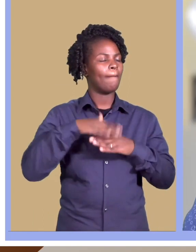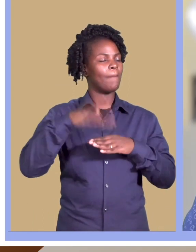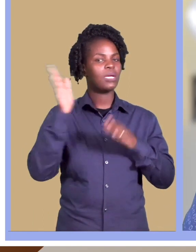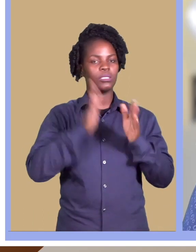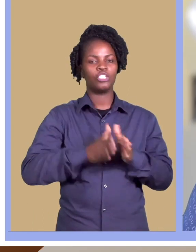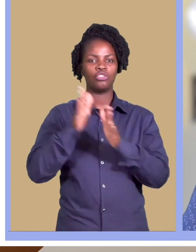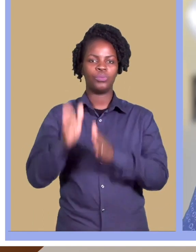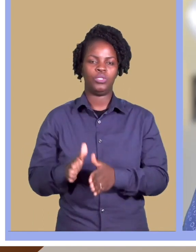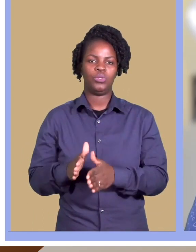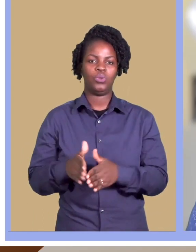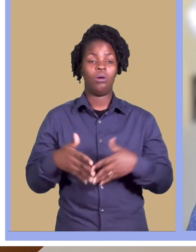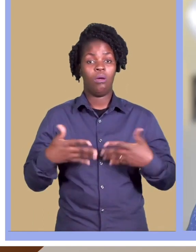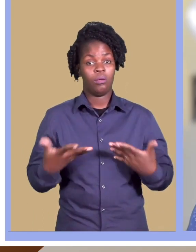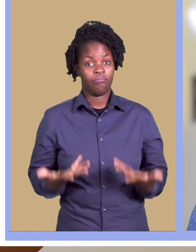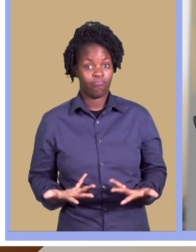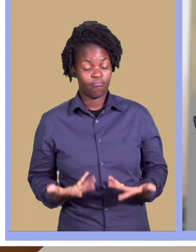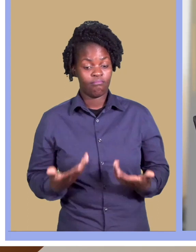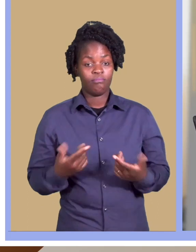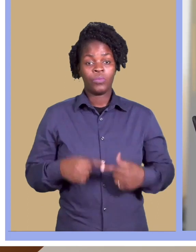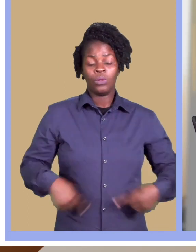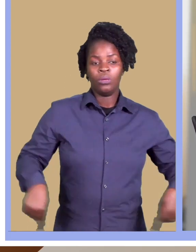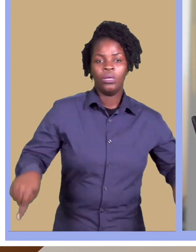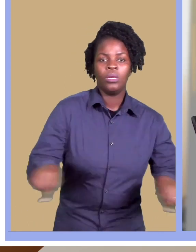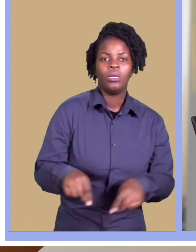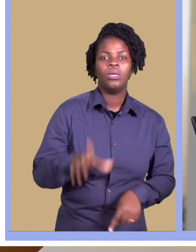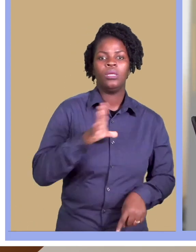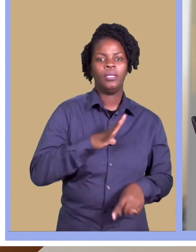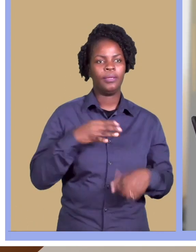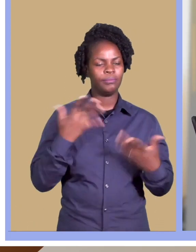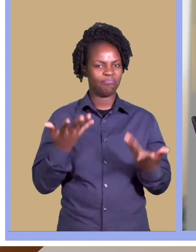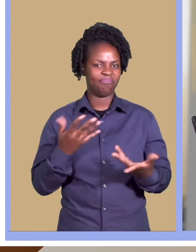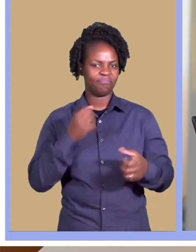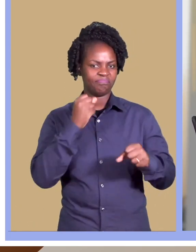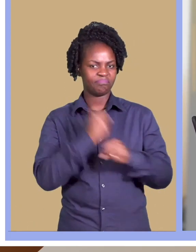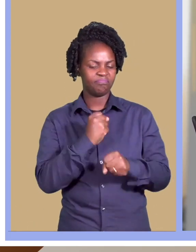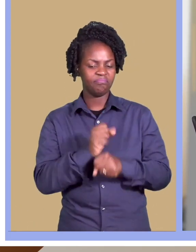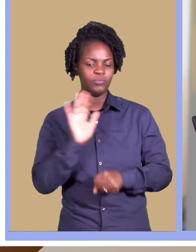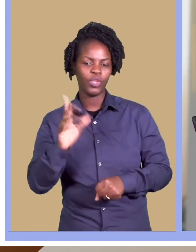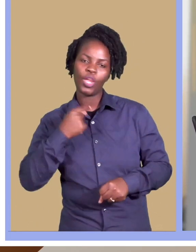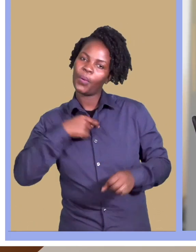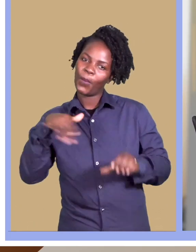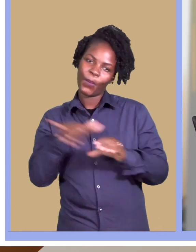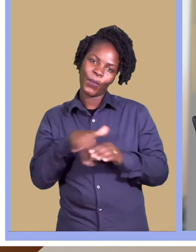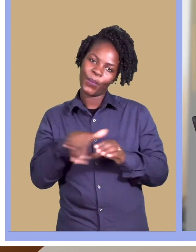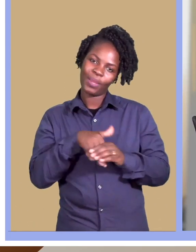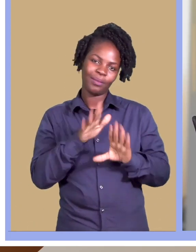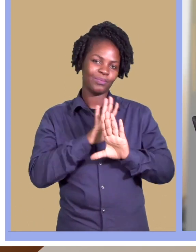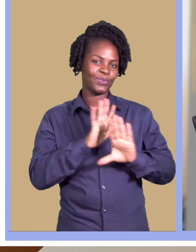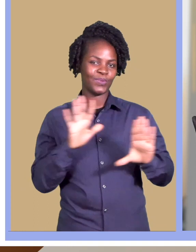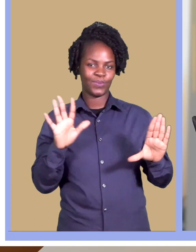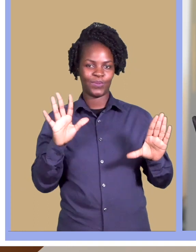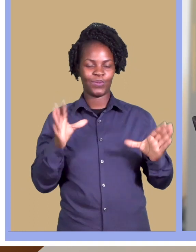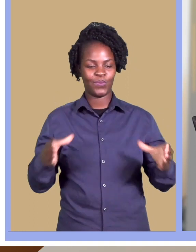próprias dinâmicas, e eu vou estar apenas como membro de um corpo que tem um presidente e um